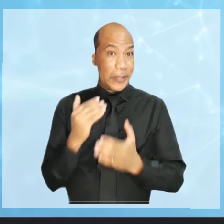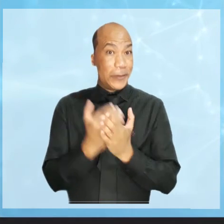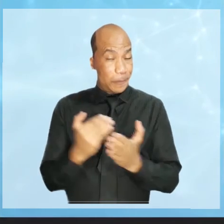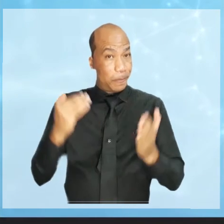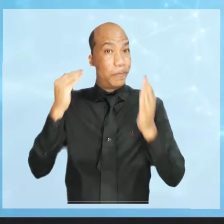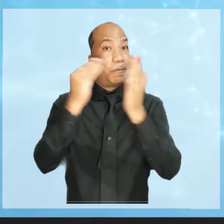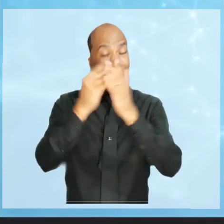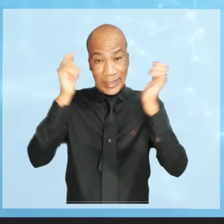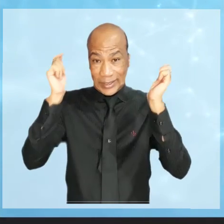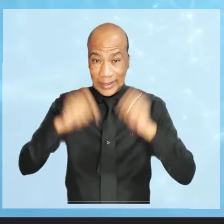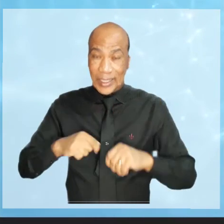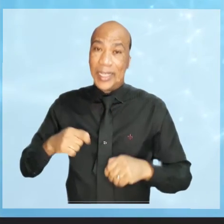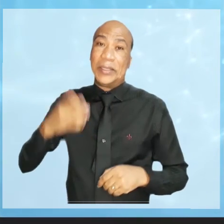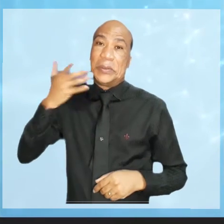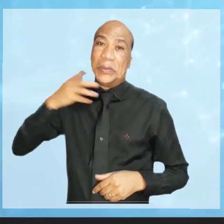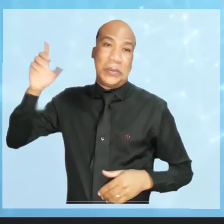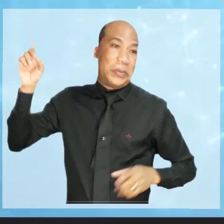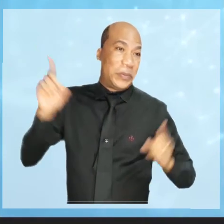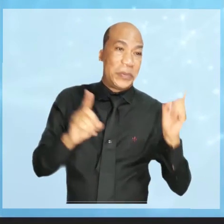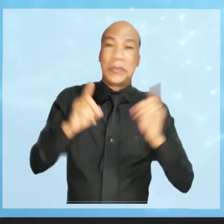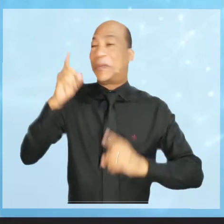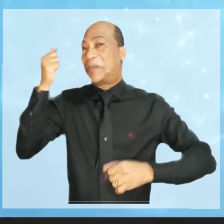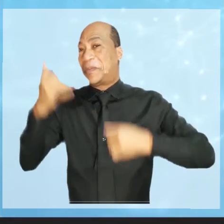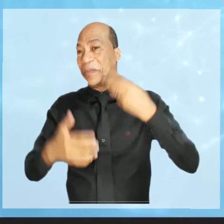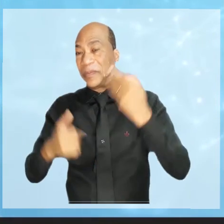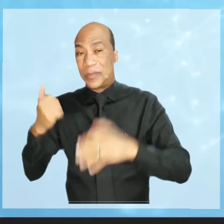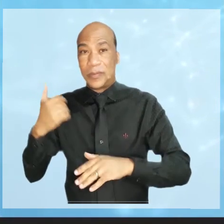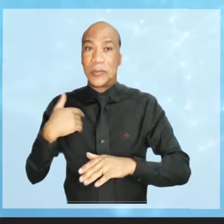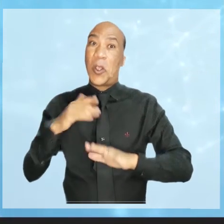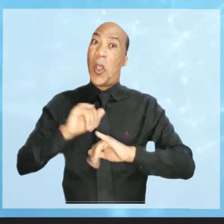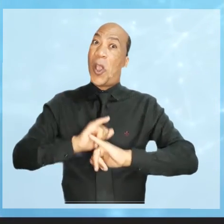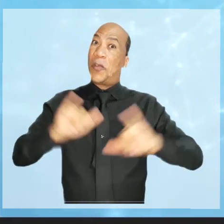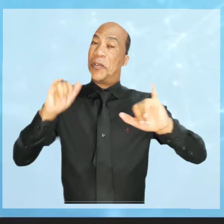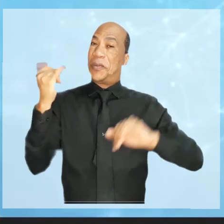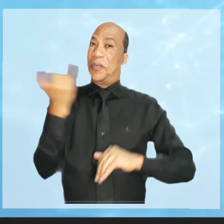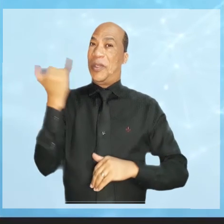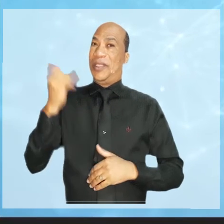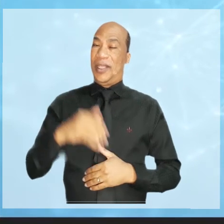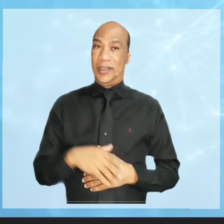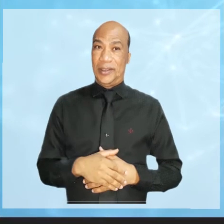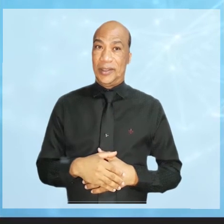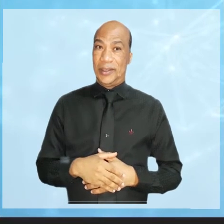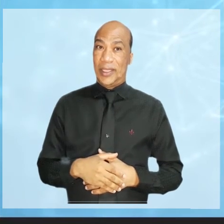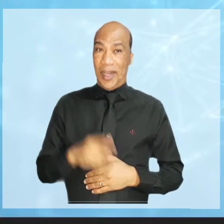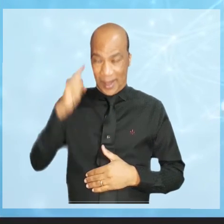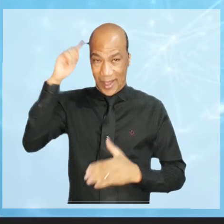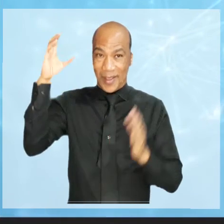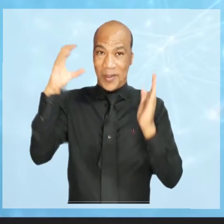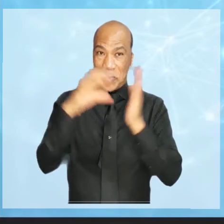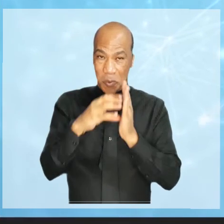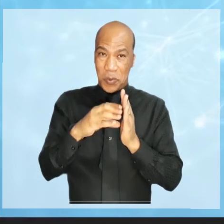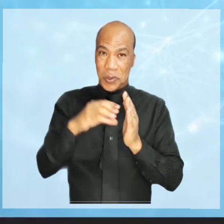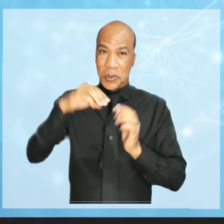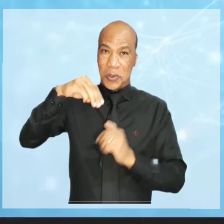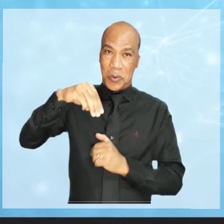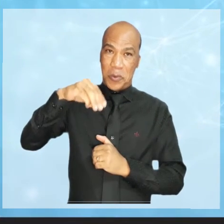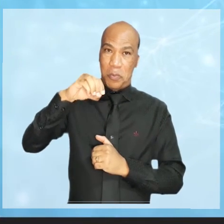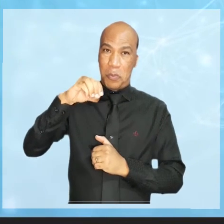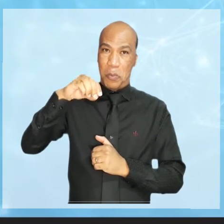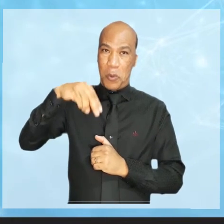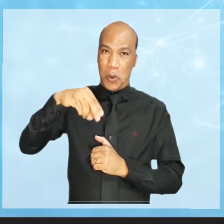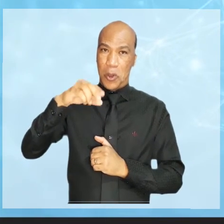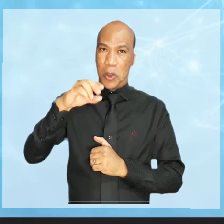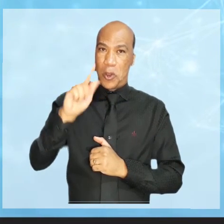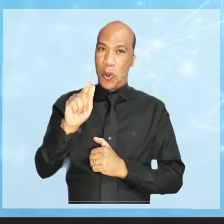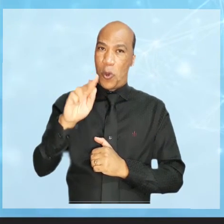monografia segue com inscrições abertas até 12 de março de 2021. Participem! E agora,